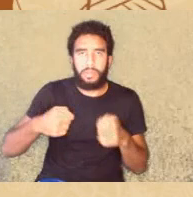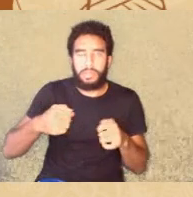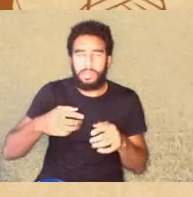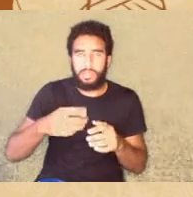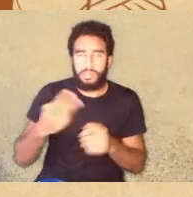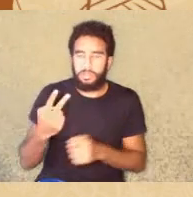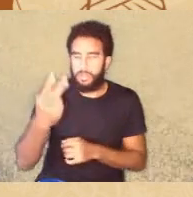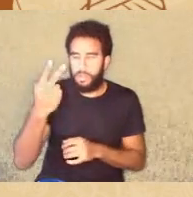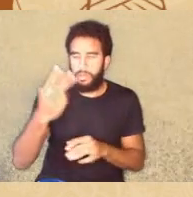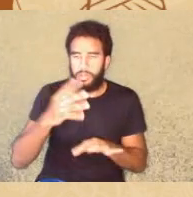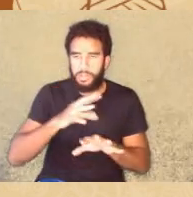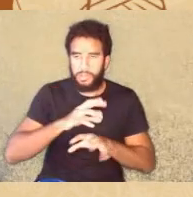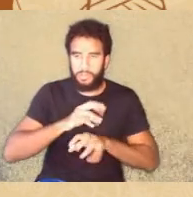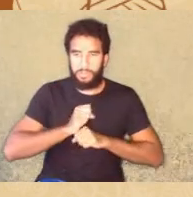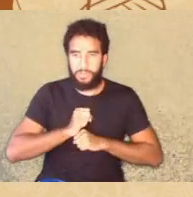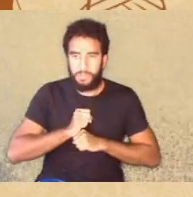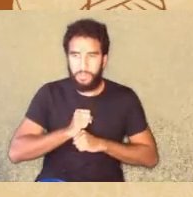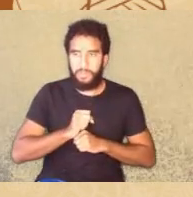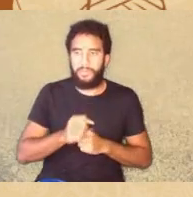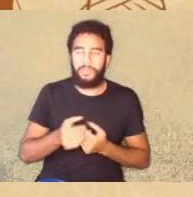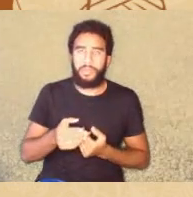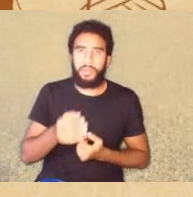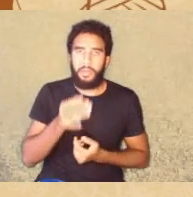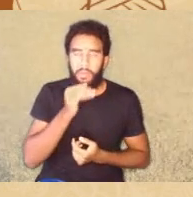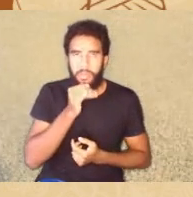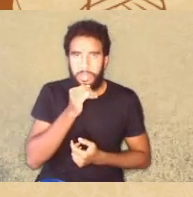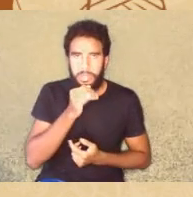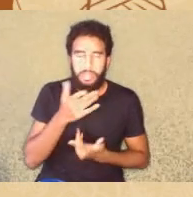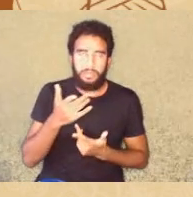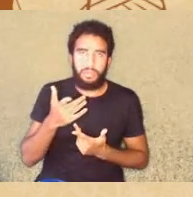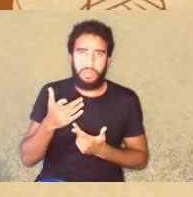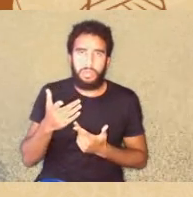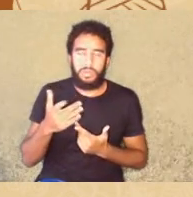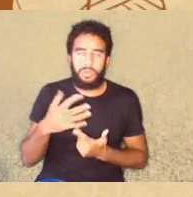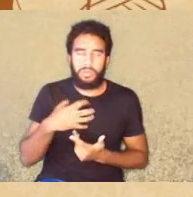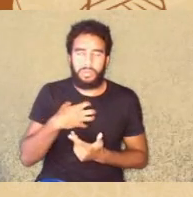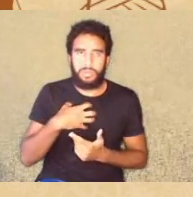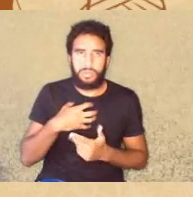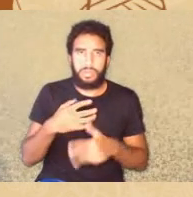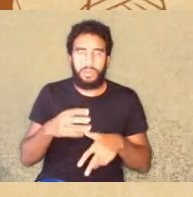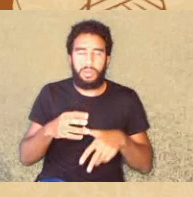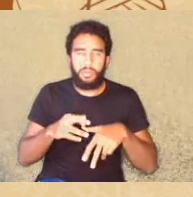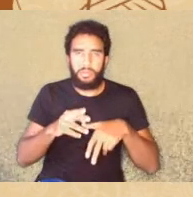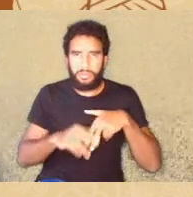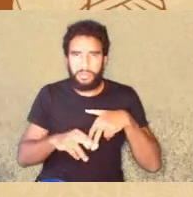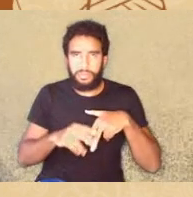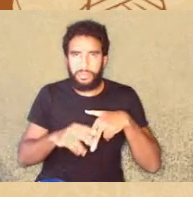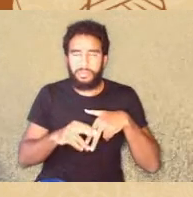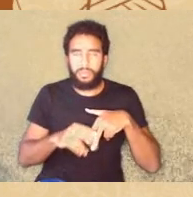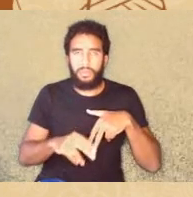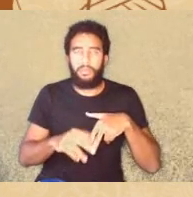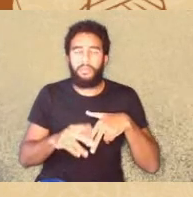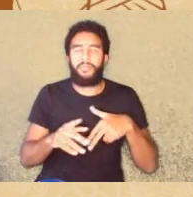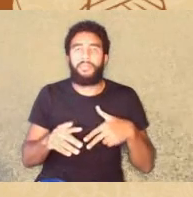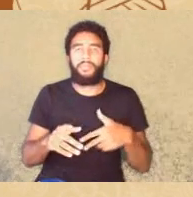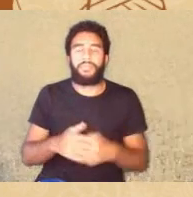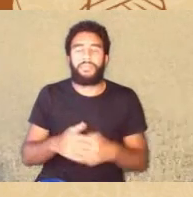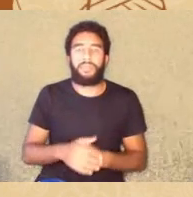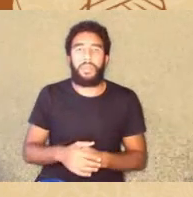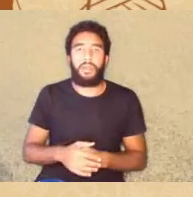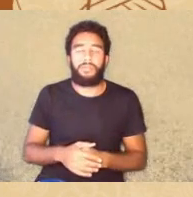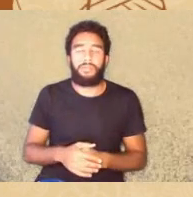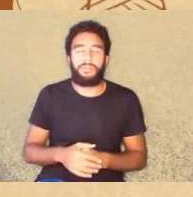de normatividade, de repressão sexual. E essas pessoas se encontram toda semana. E isso produz corpo,